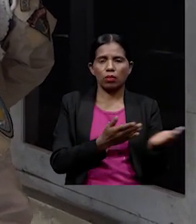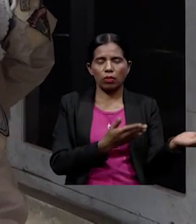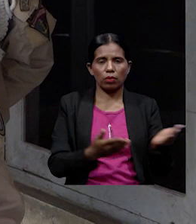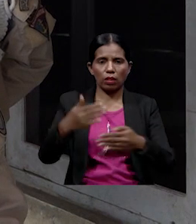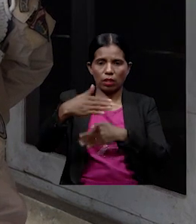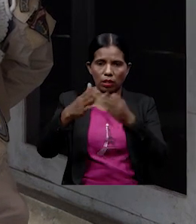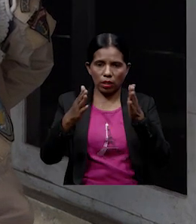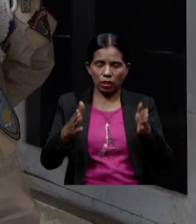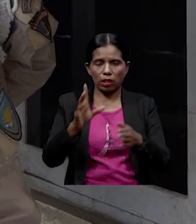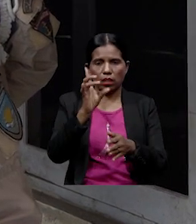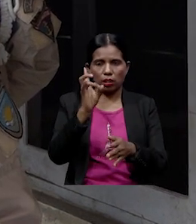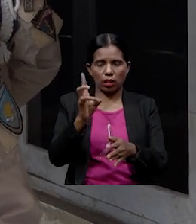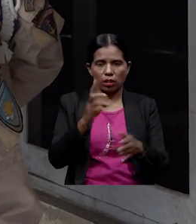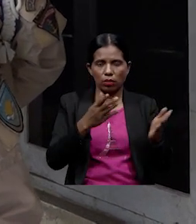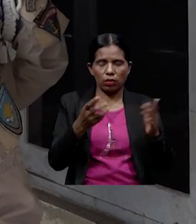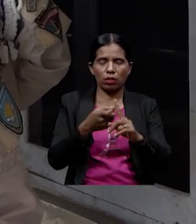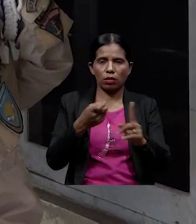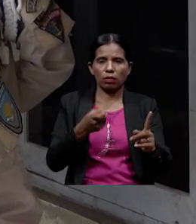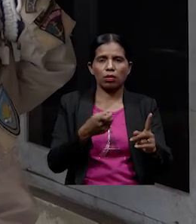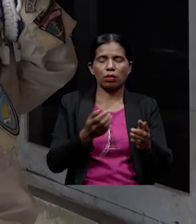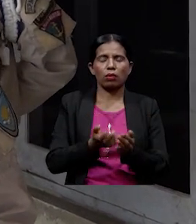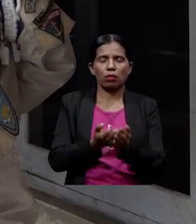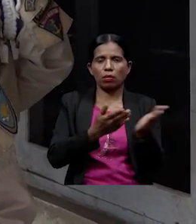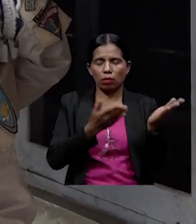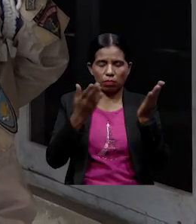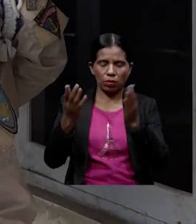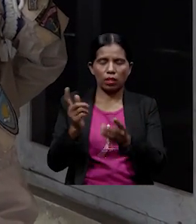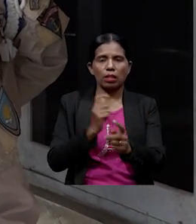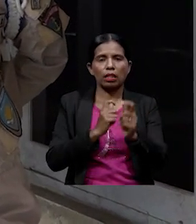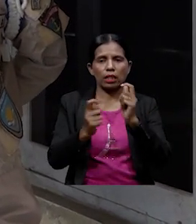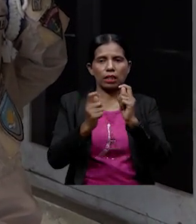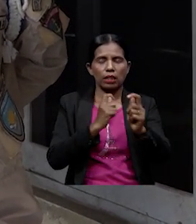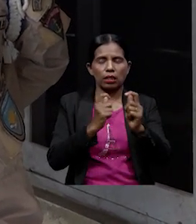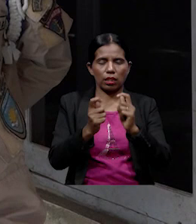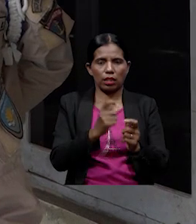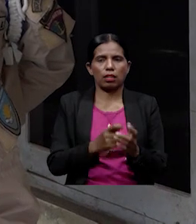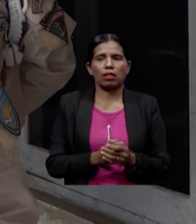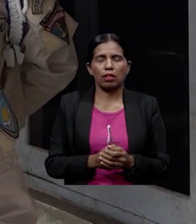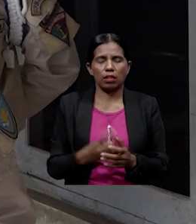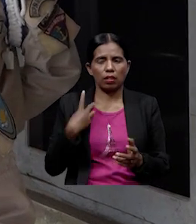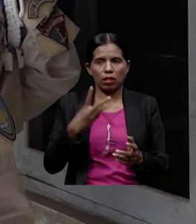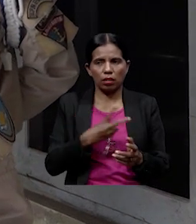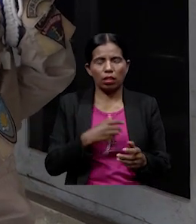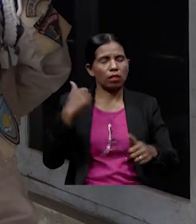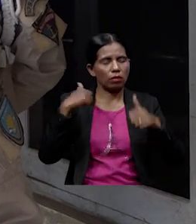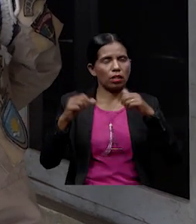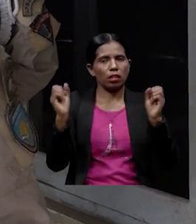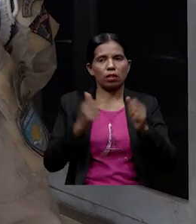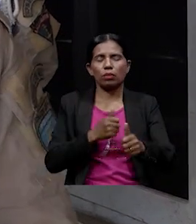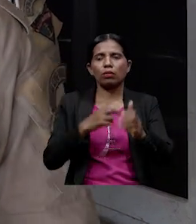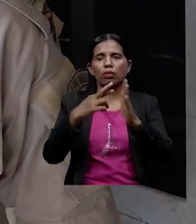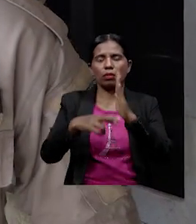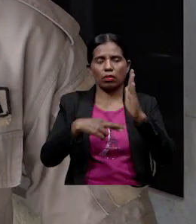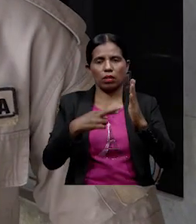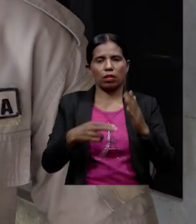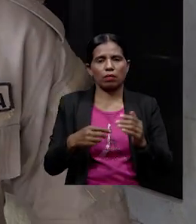hatun maia, trek. Nebe ida nei te consideran sa actividades nian sa la tui regras a consideran sa